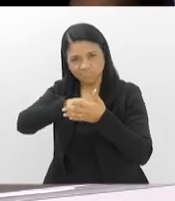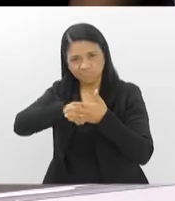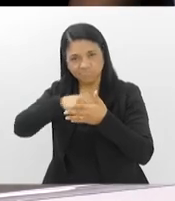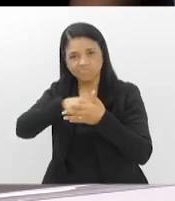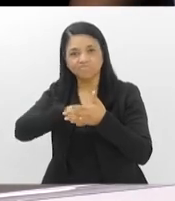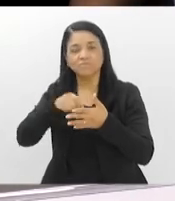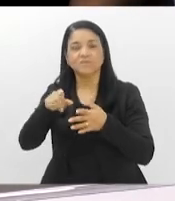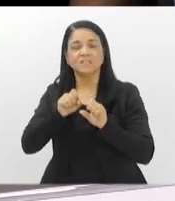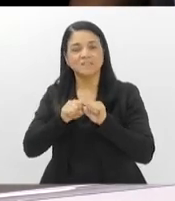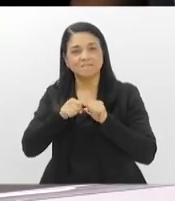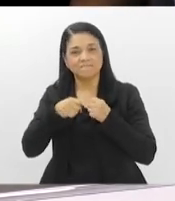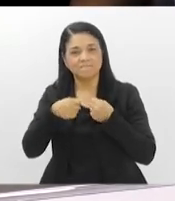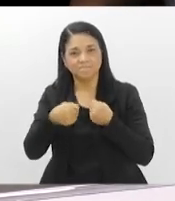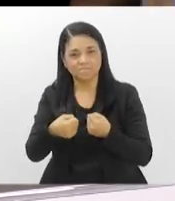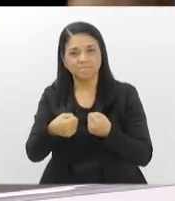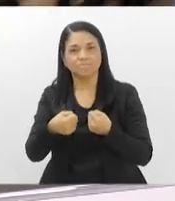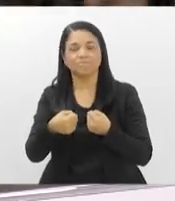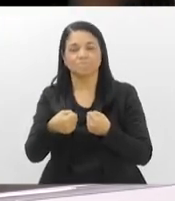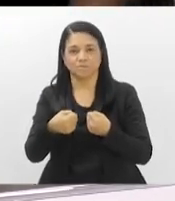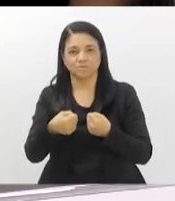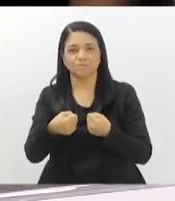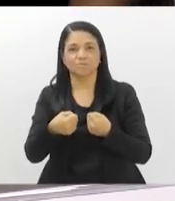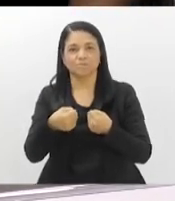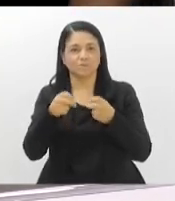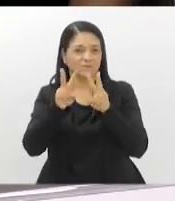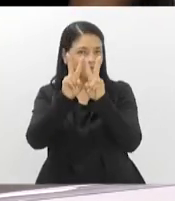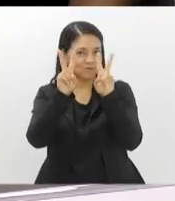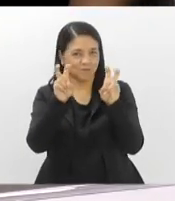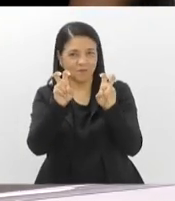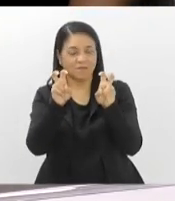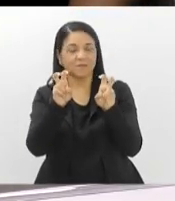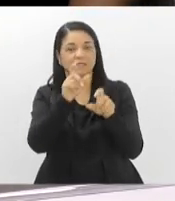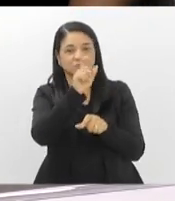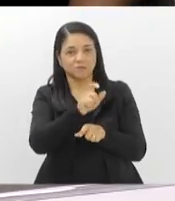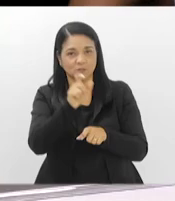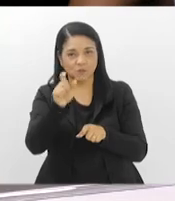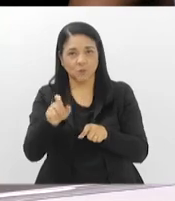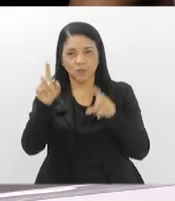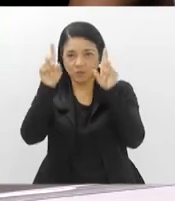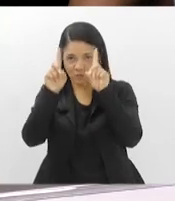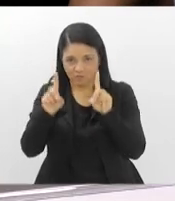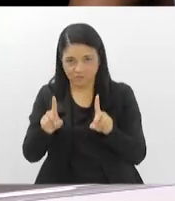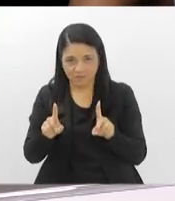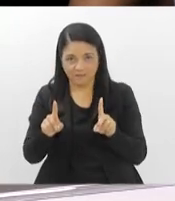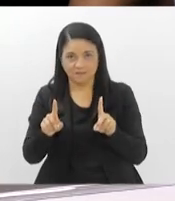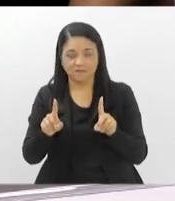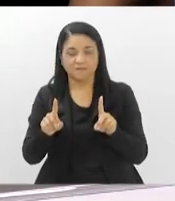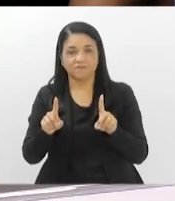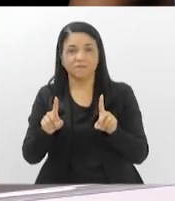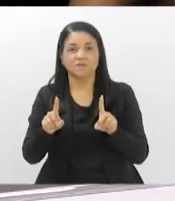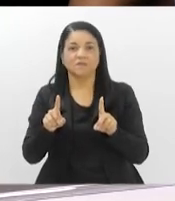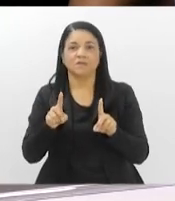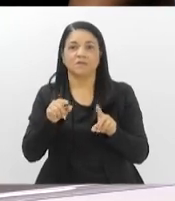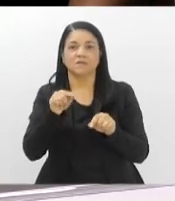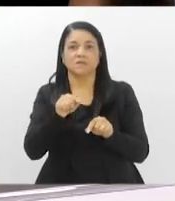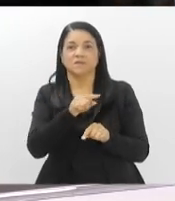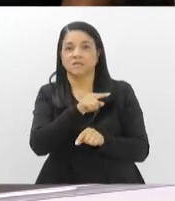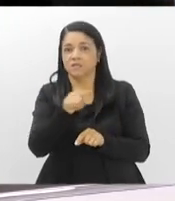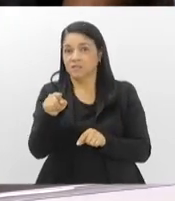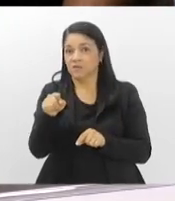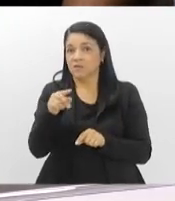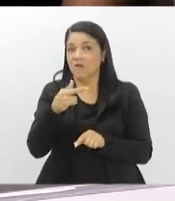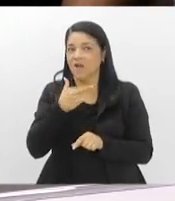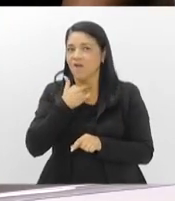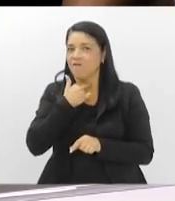e um defensor muito grande da causa das pessoas com deficiência então não se iludam né com a